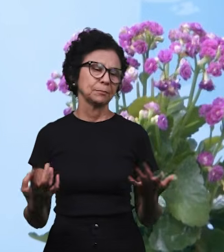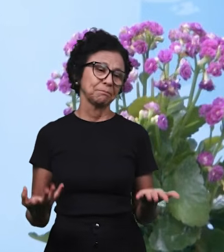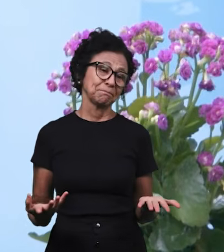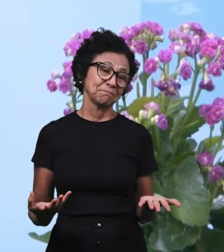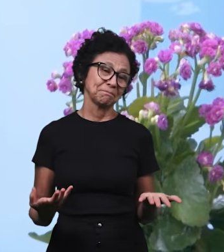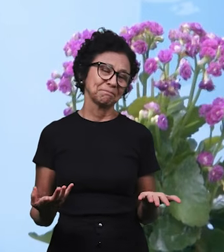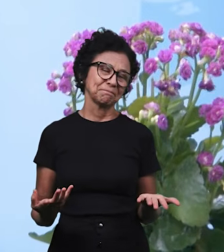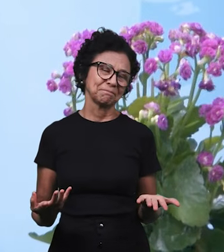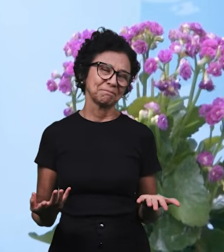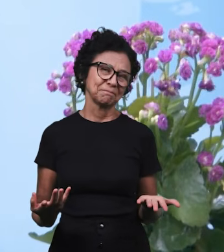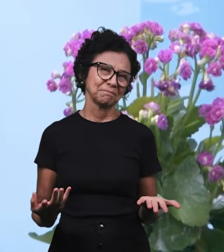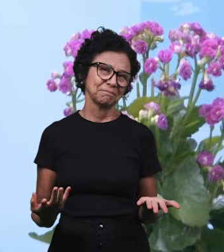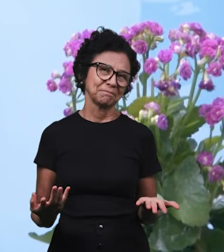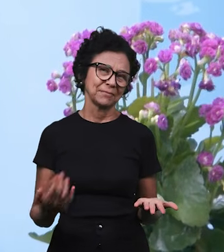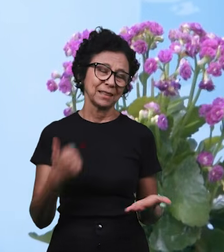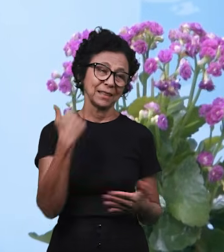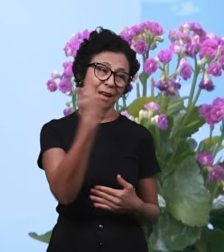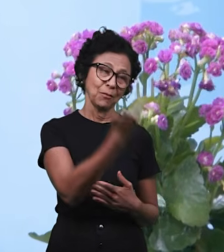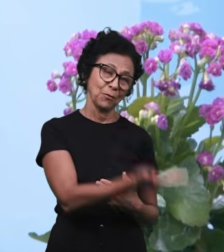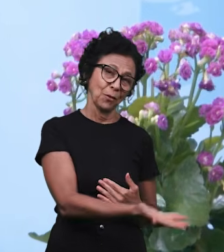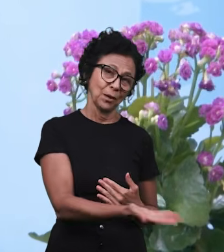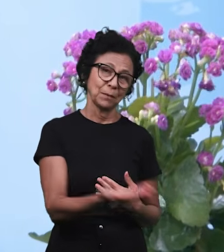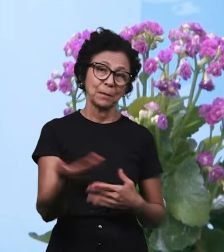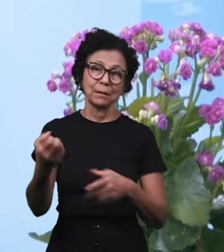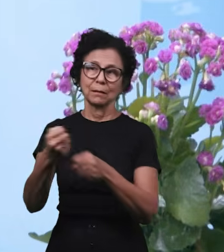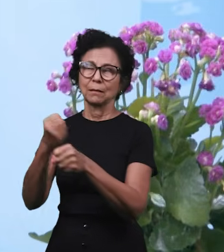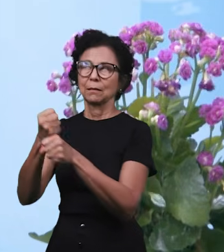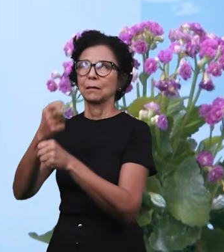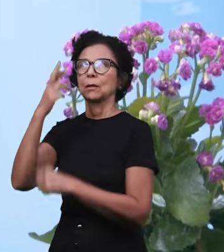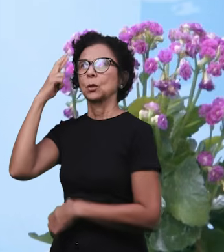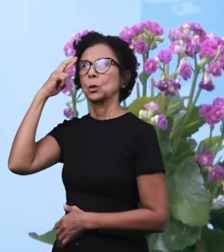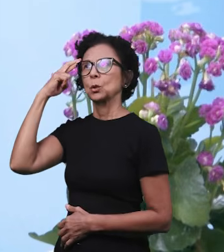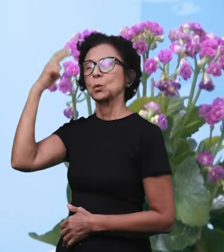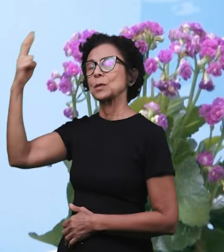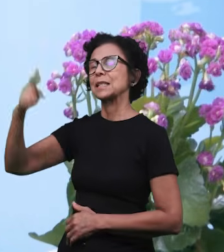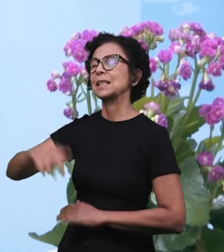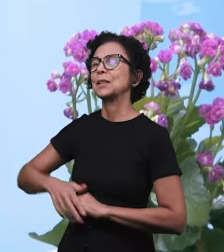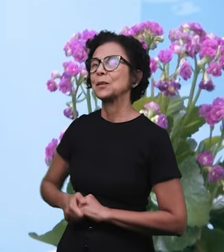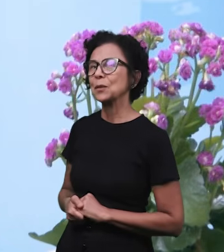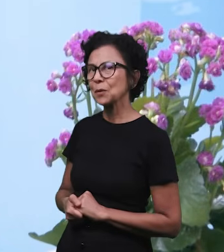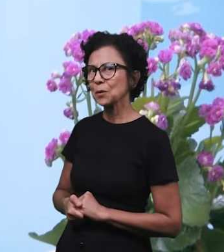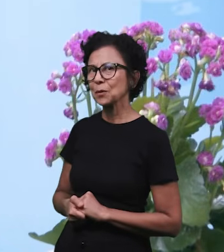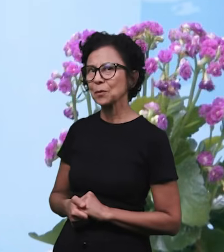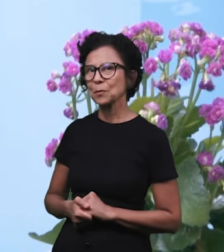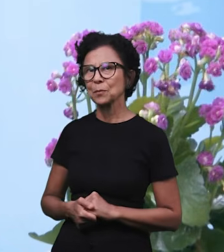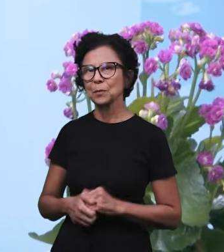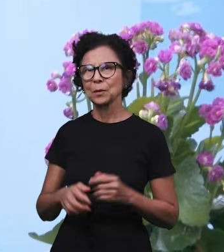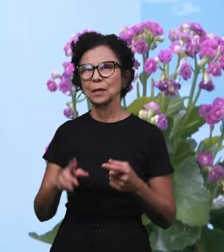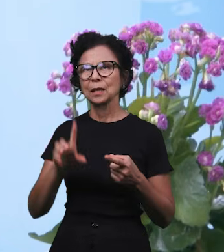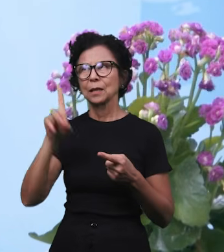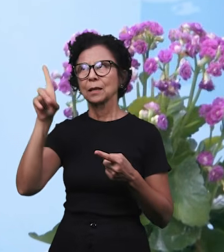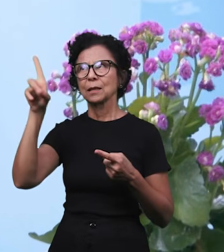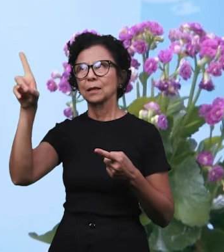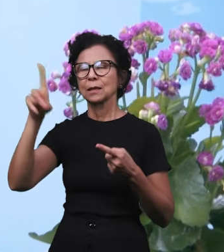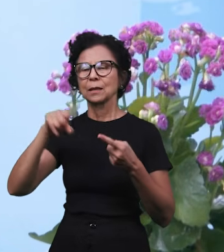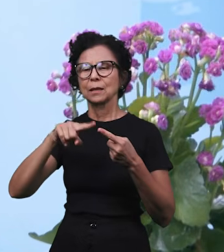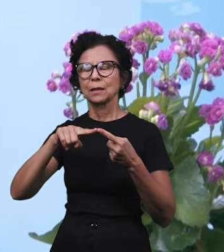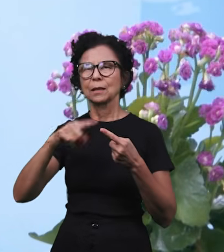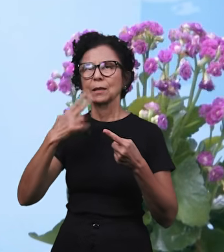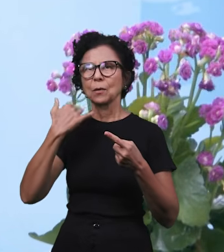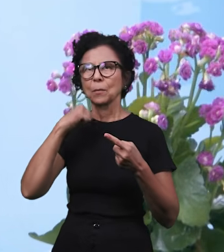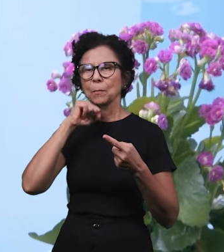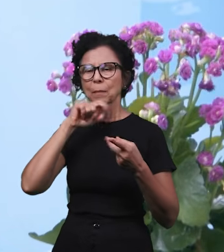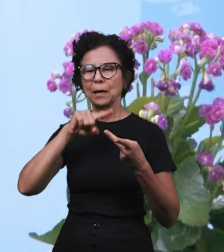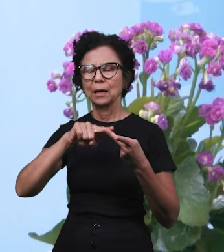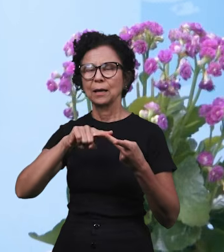na obra do Senhor a gente tem uma bênção, um privilégio, porque o Pai, o Filho e o Espírito Santo, eles são um.